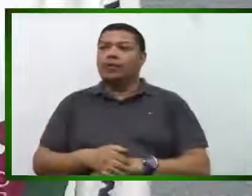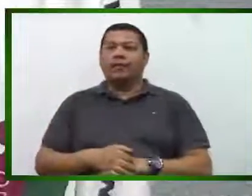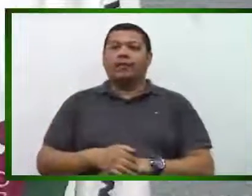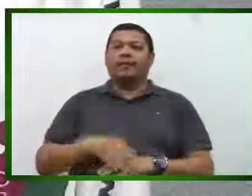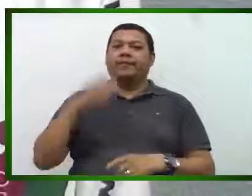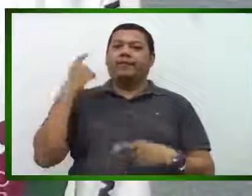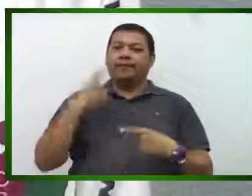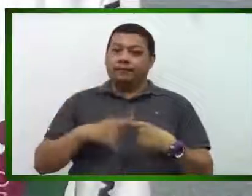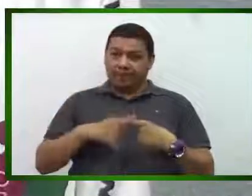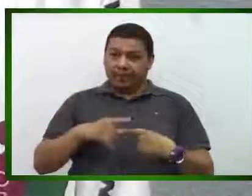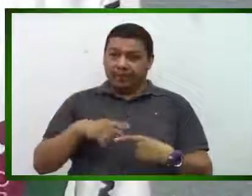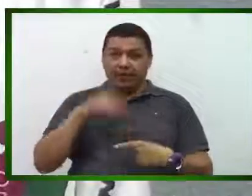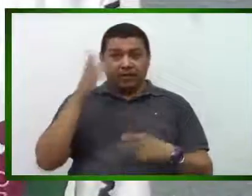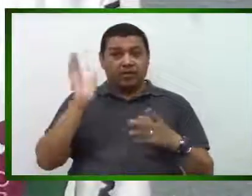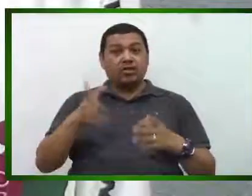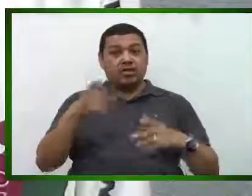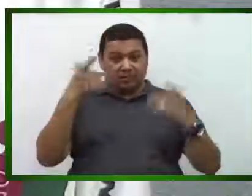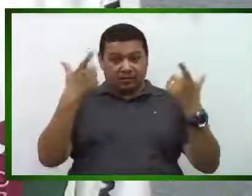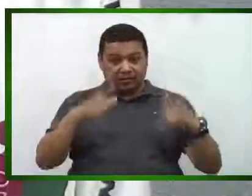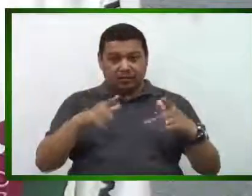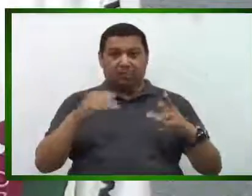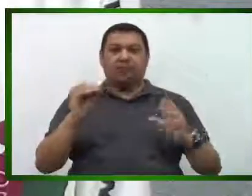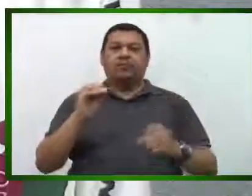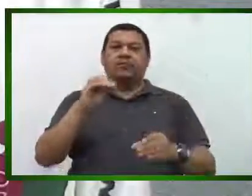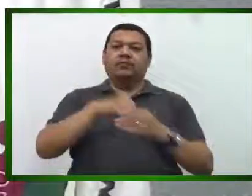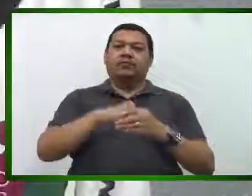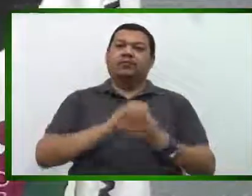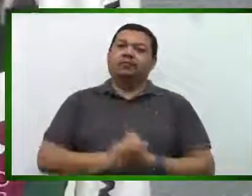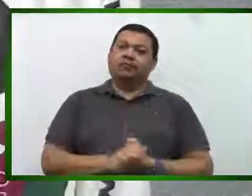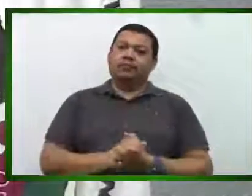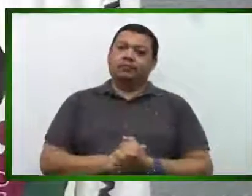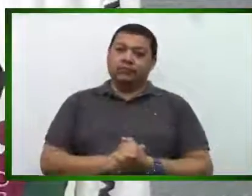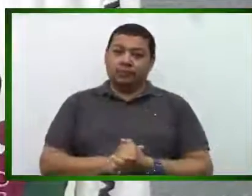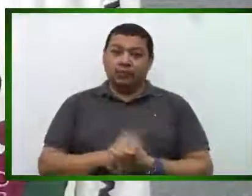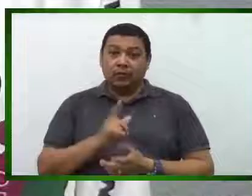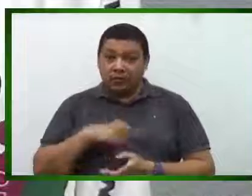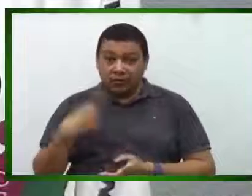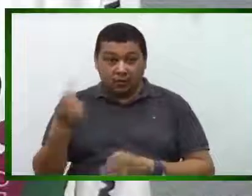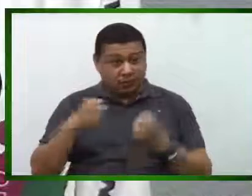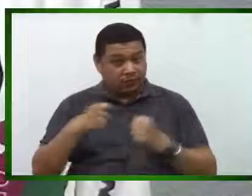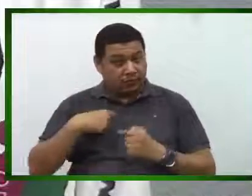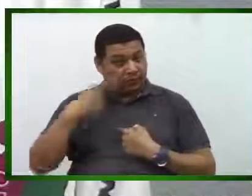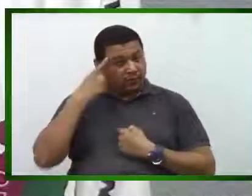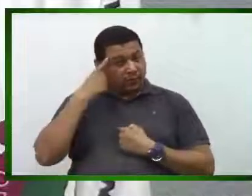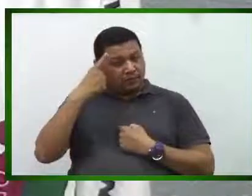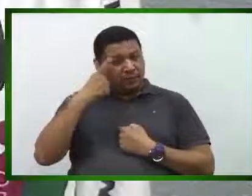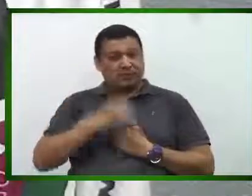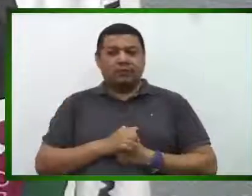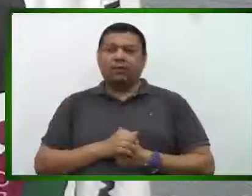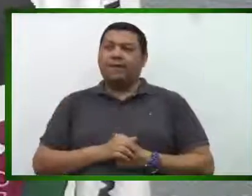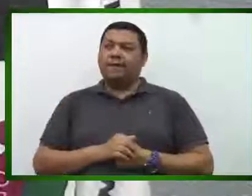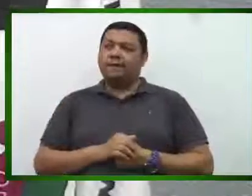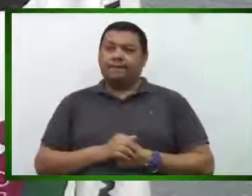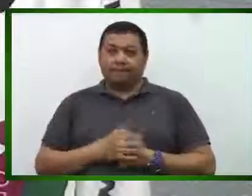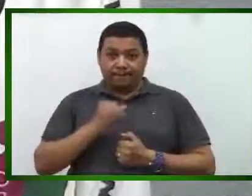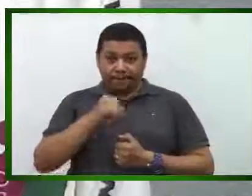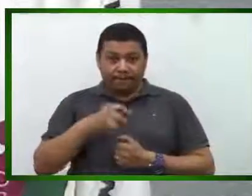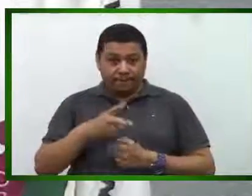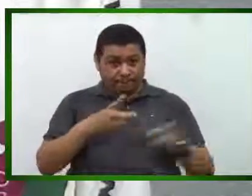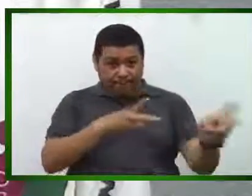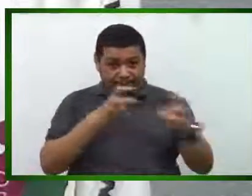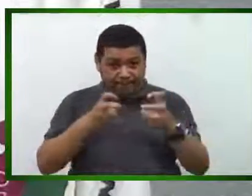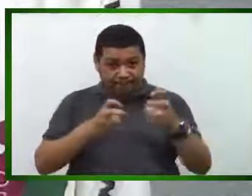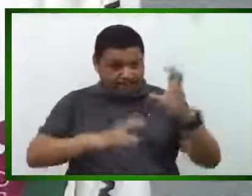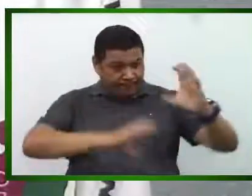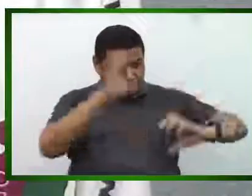já estava dentro do local. Isso que nós precisamos refletir. Se você vê alguém